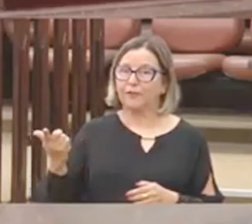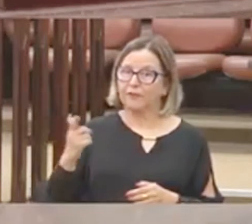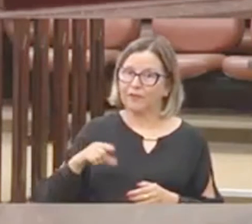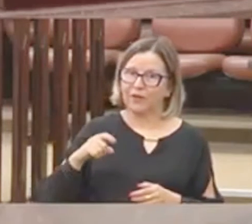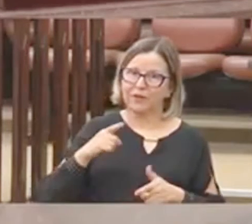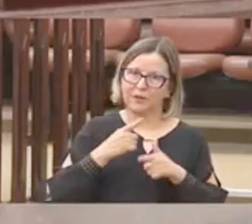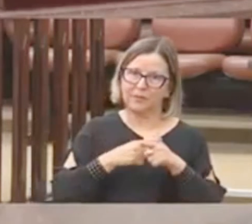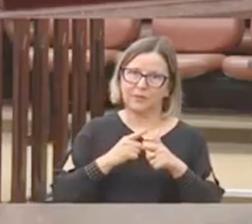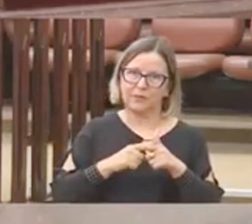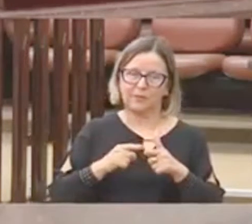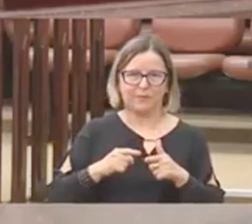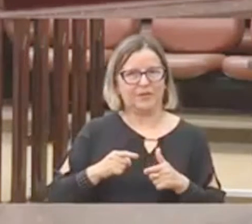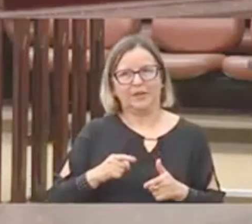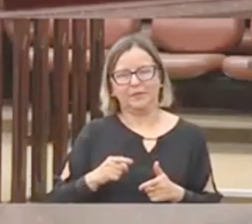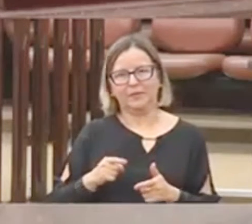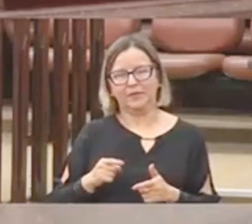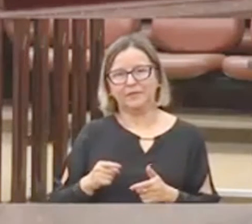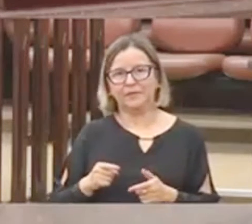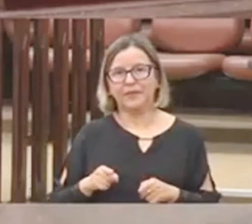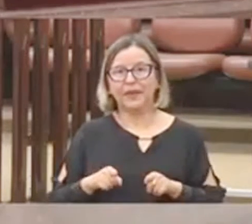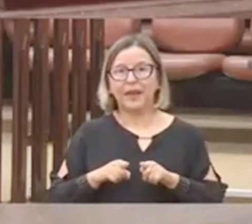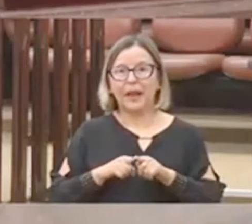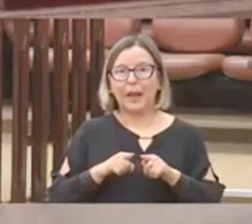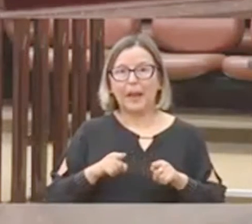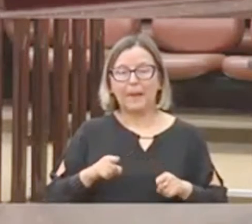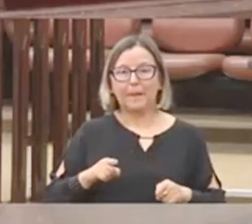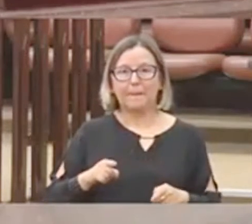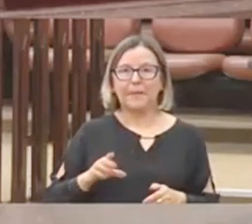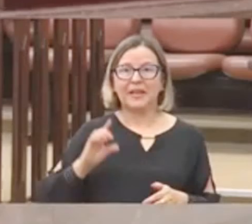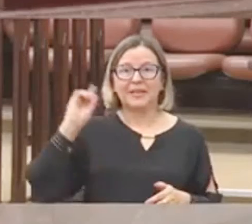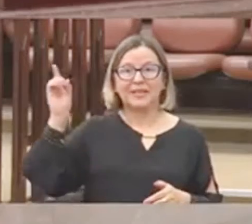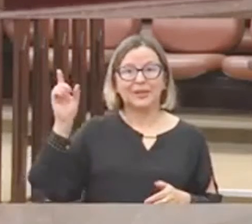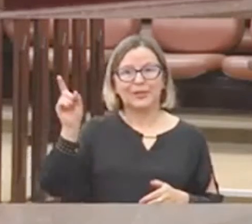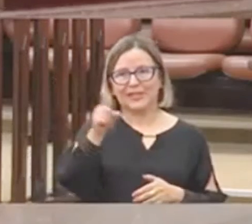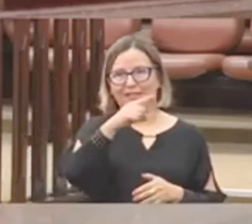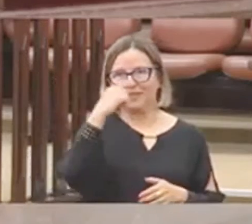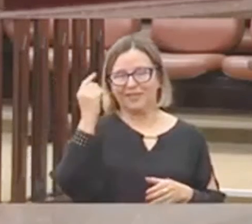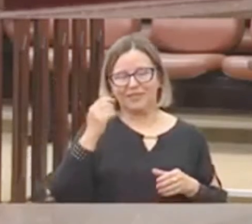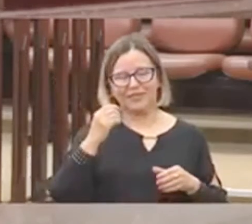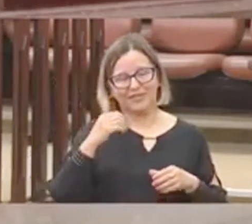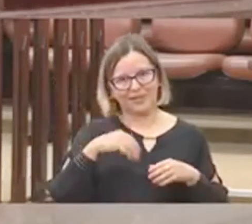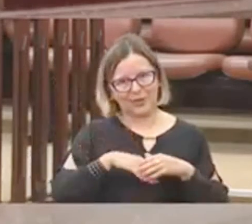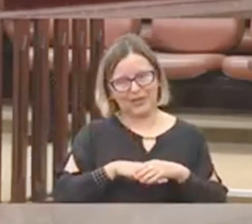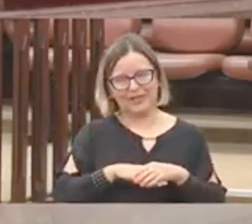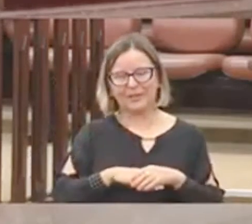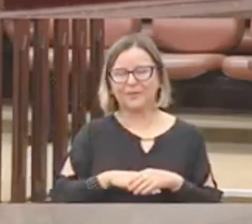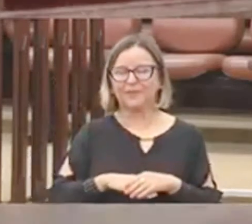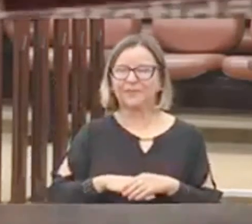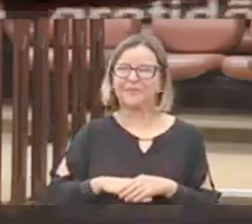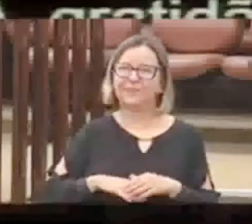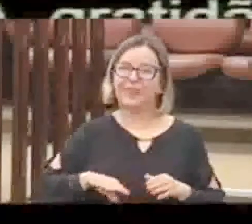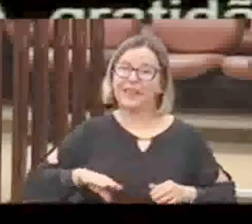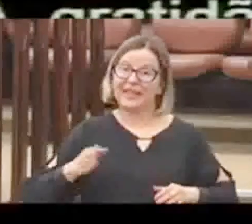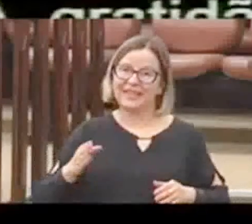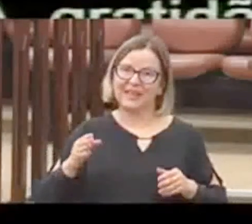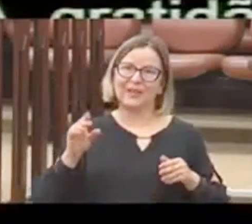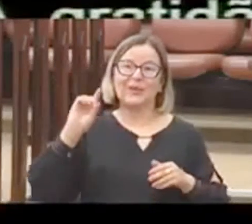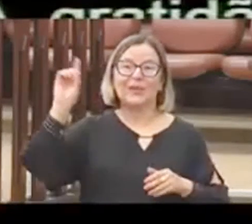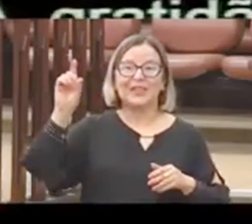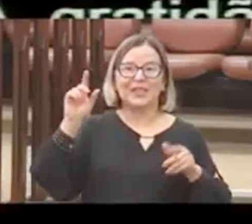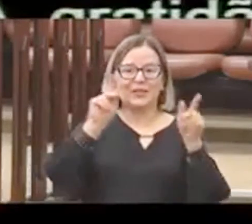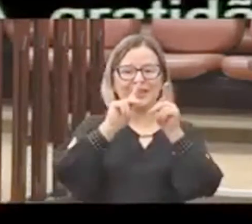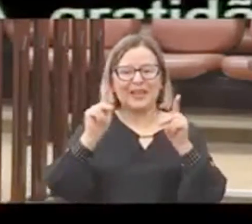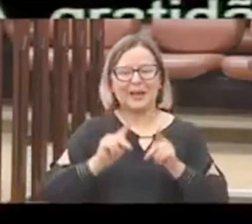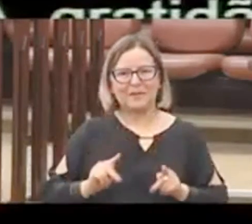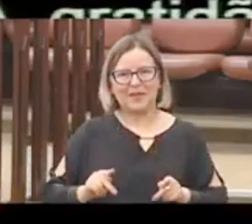guardará. Filipenses 4, versículo 9, segunda parte, diz assim: então o Deus da paz